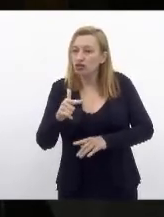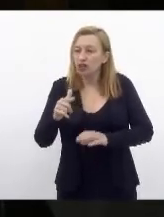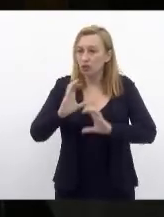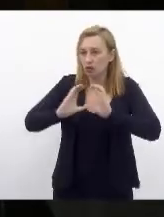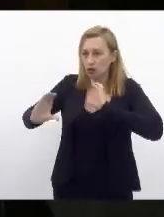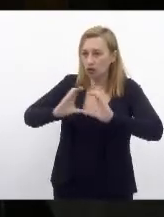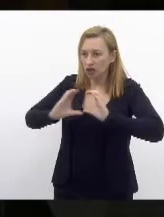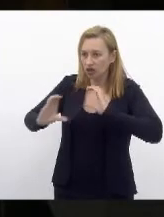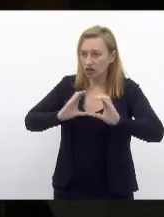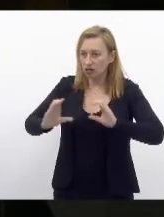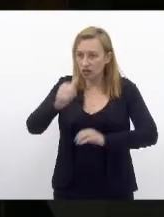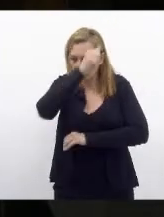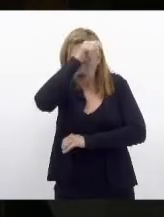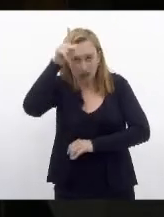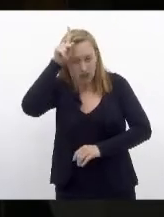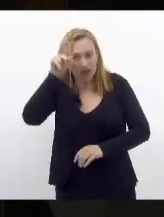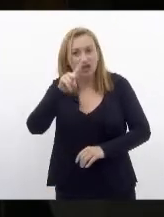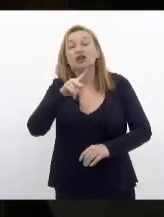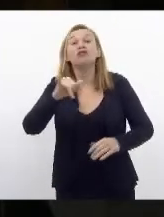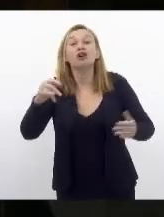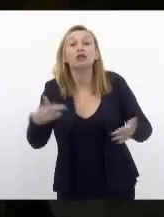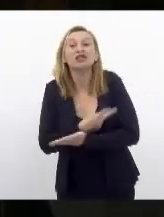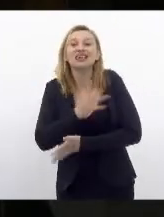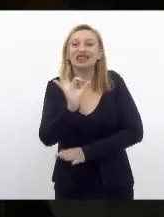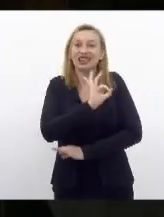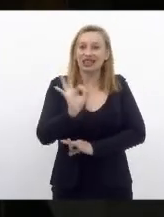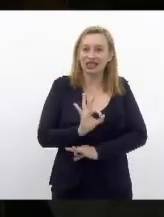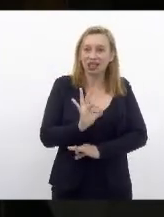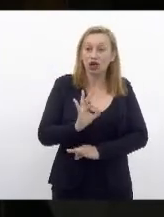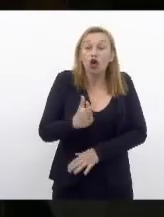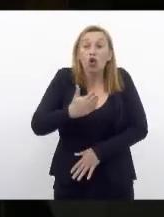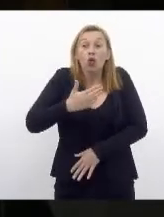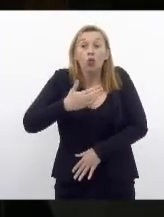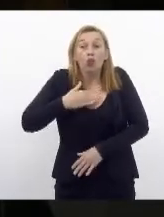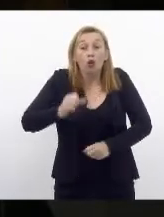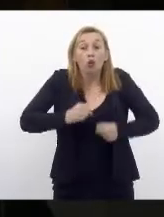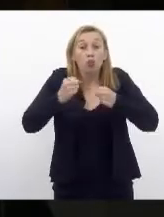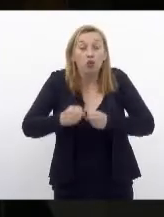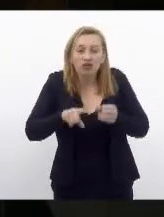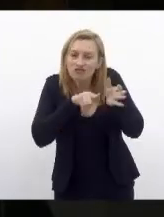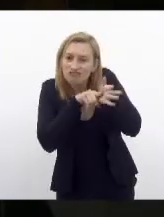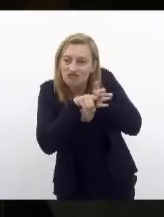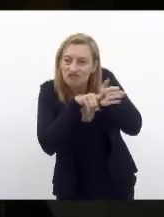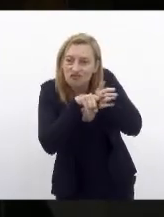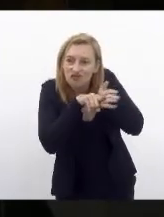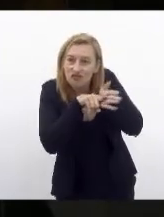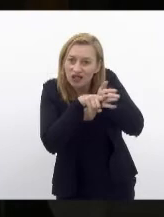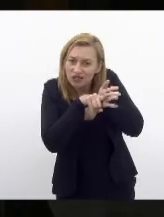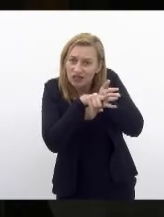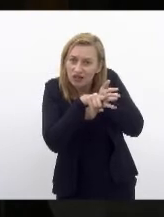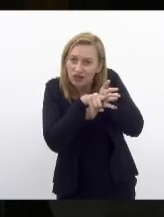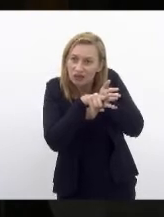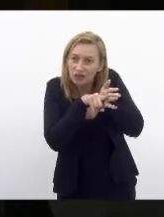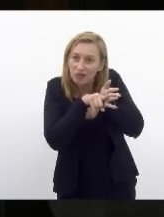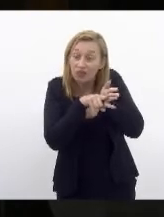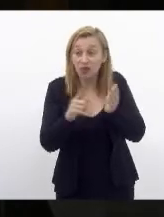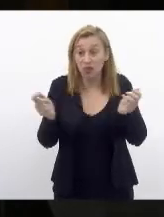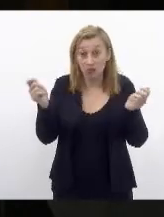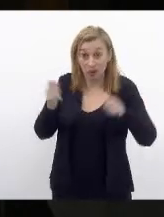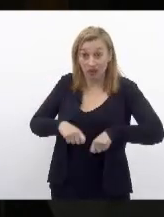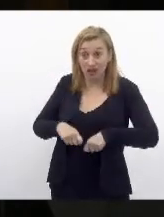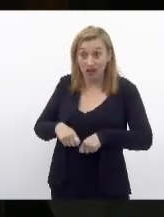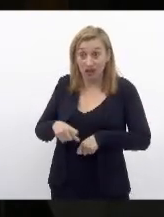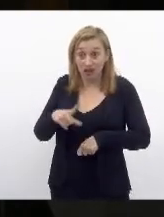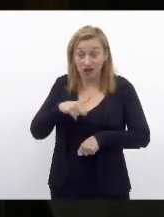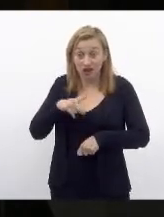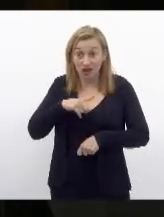Nada. Porque o meu poder de fiscalização compete